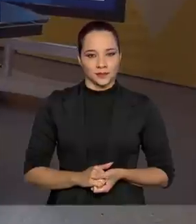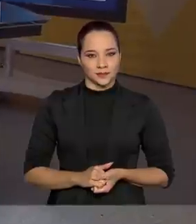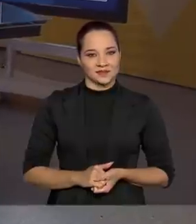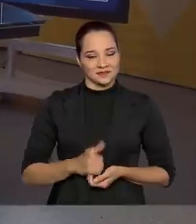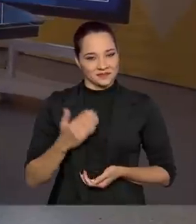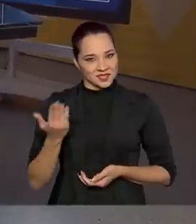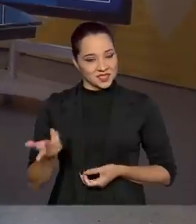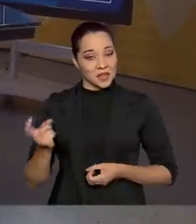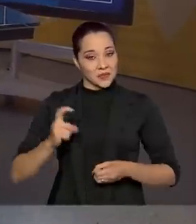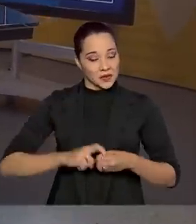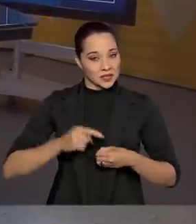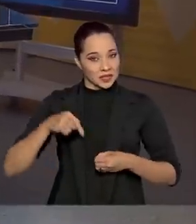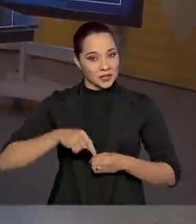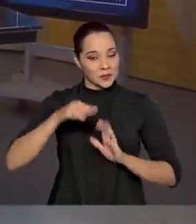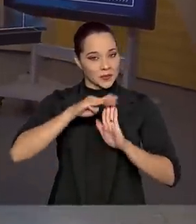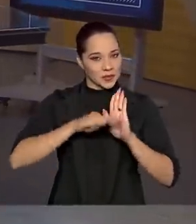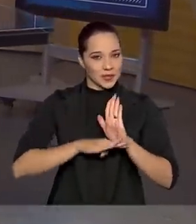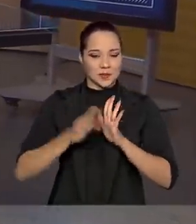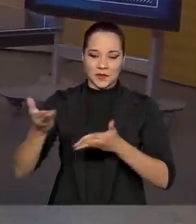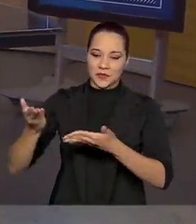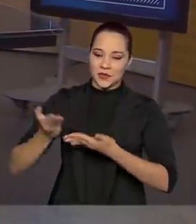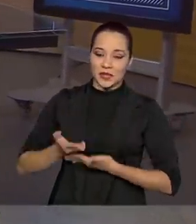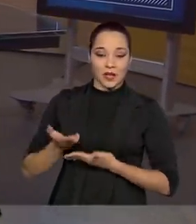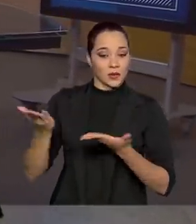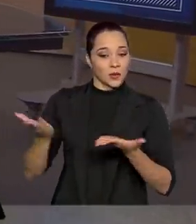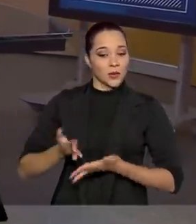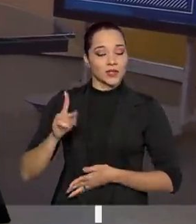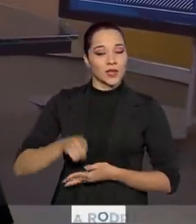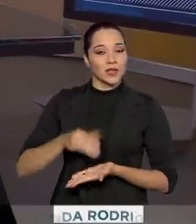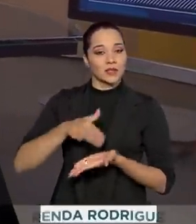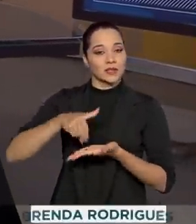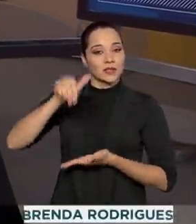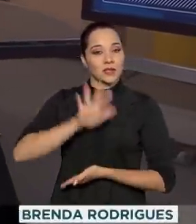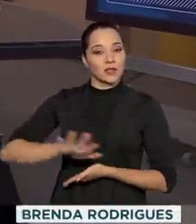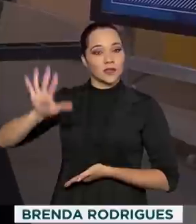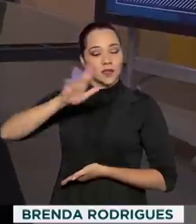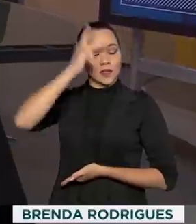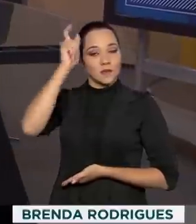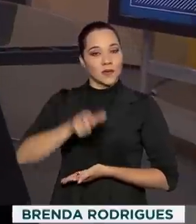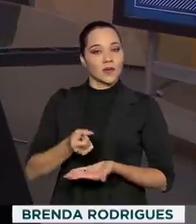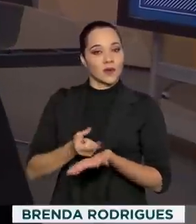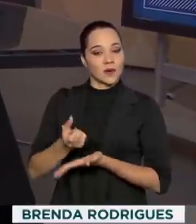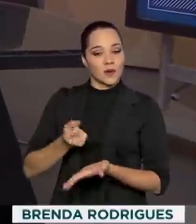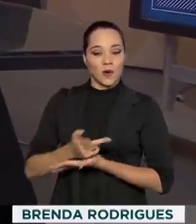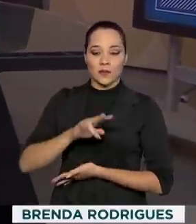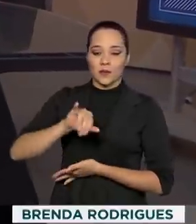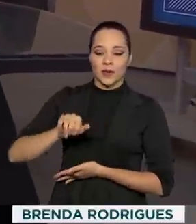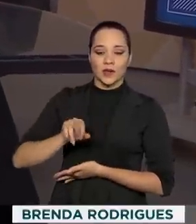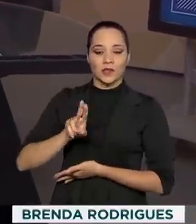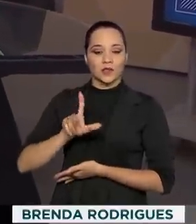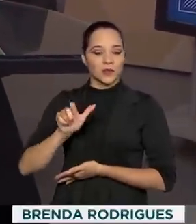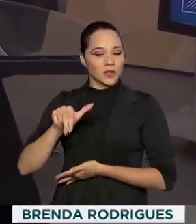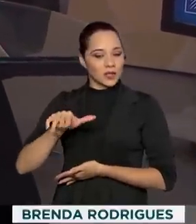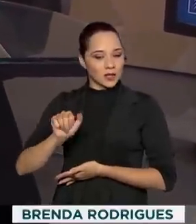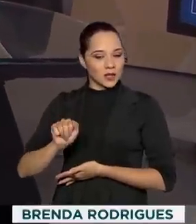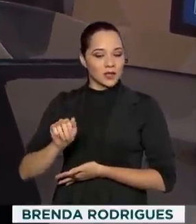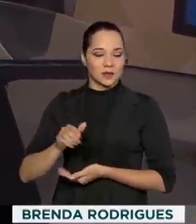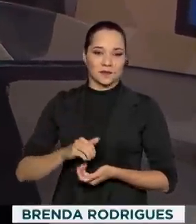De volta com o Brasil em Pauta, a convidada do programa de hoje é a Secretária Nacional do Consumidor, Juliana